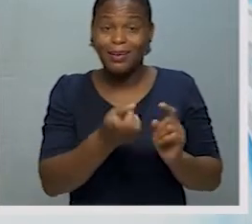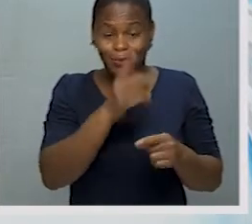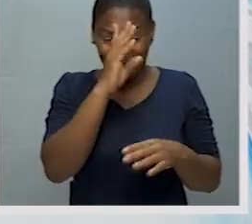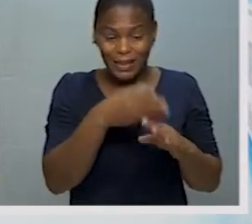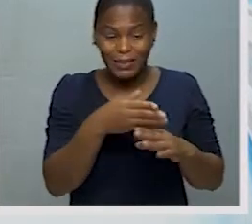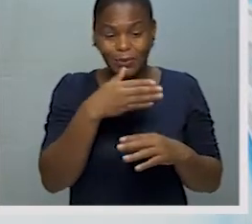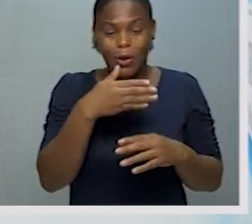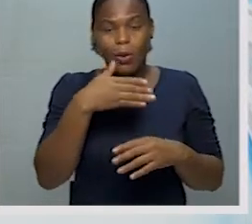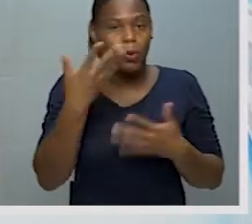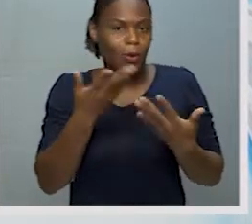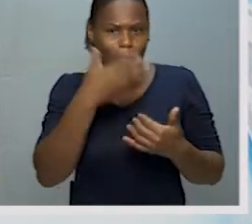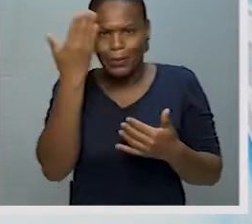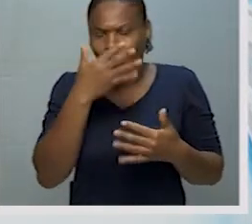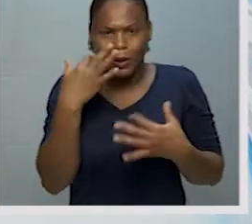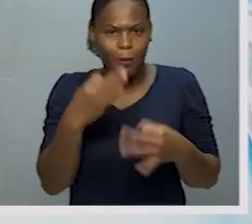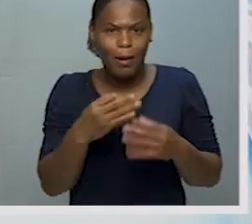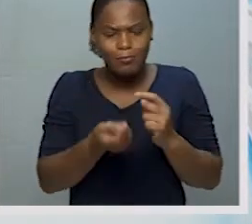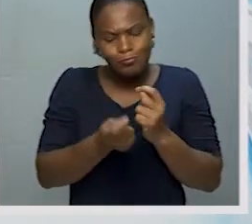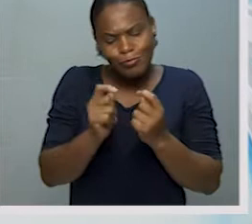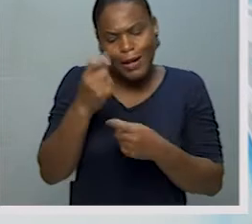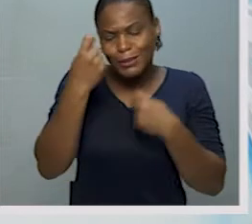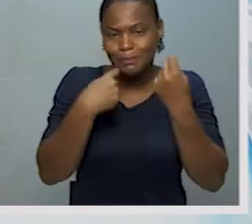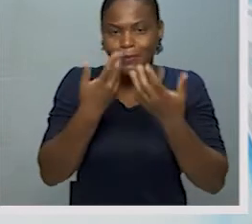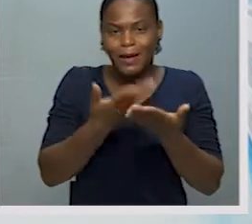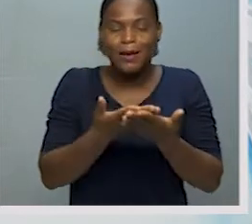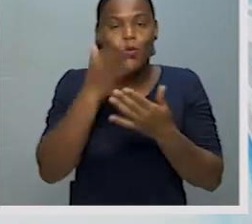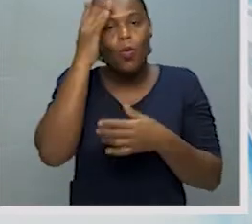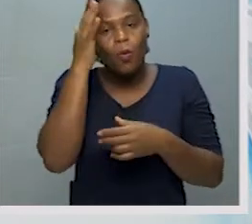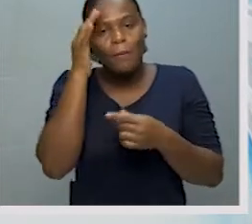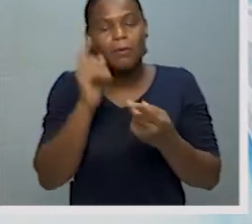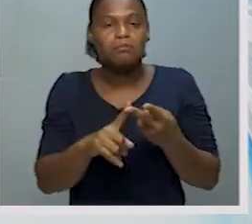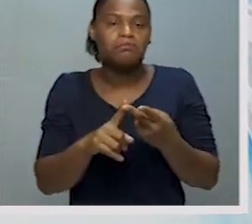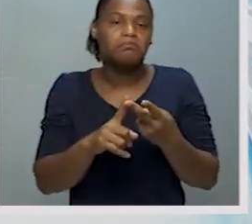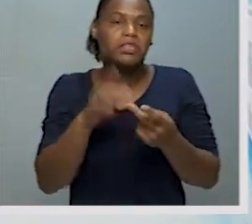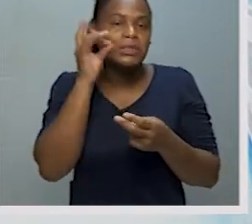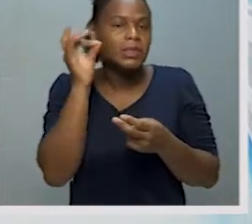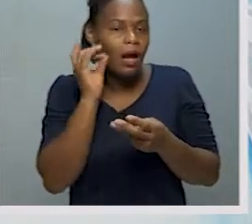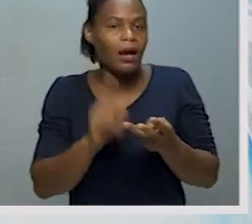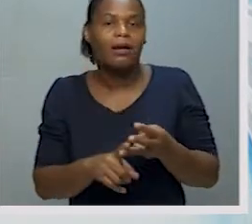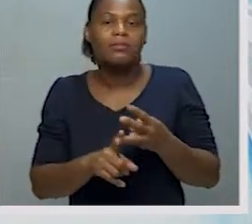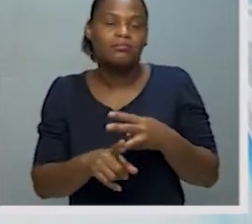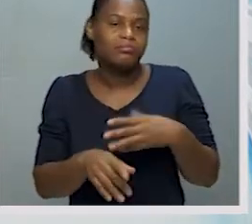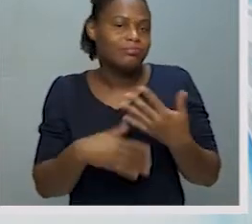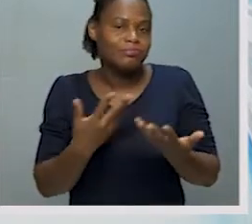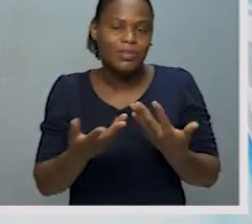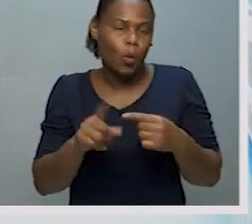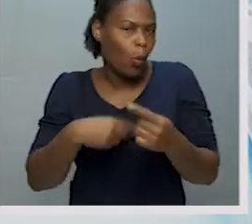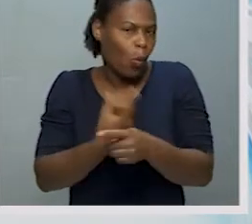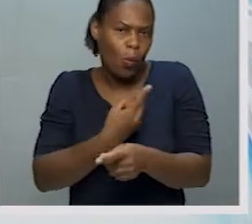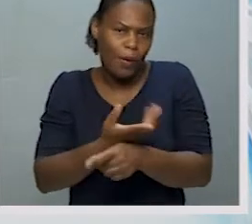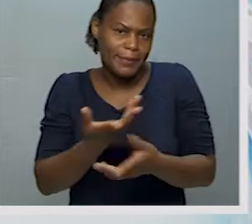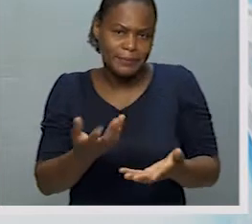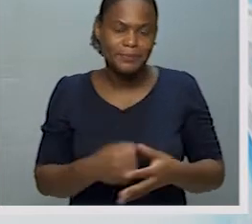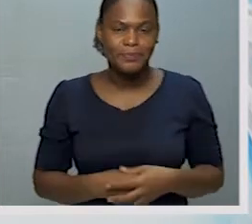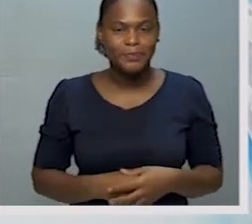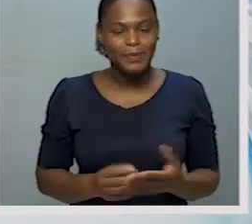que acontecem no dia a dia e exprimi-las através de números, de operações e de sinais,